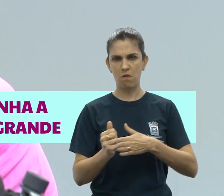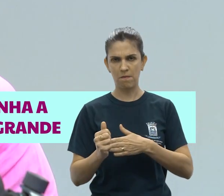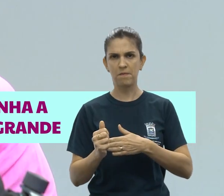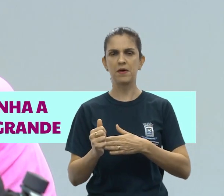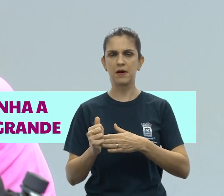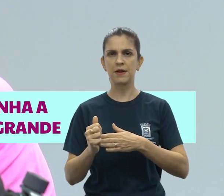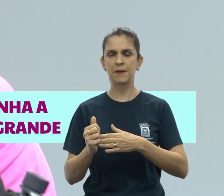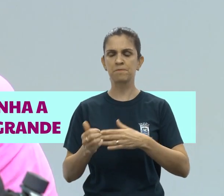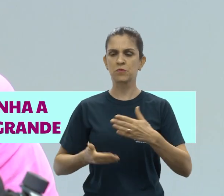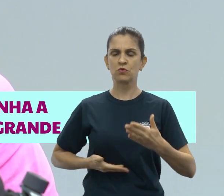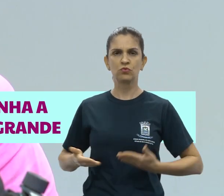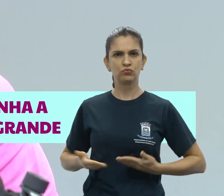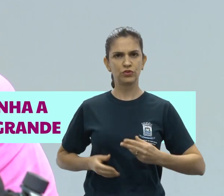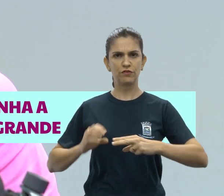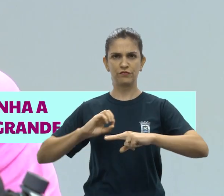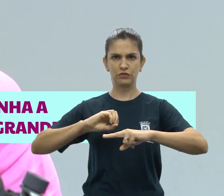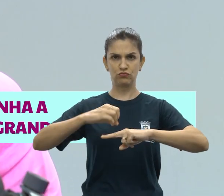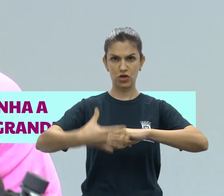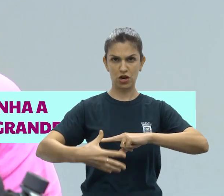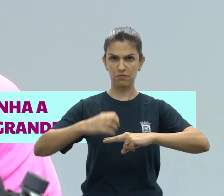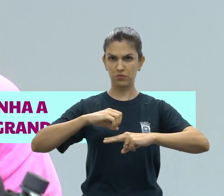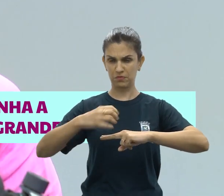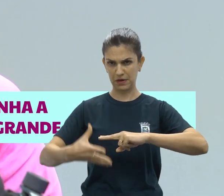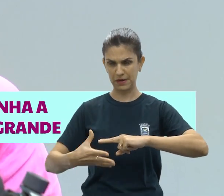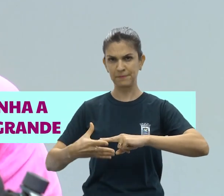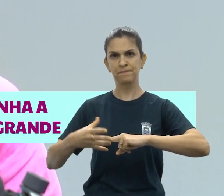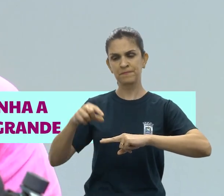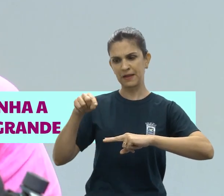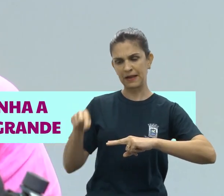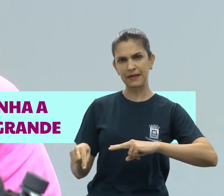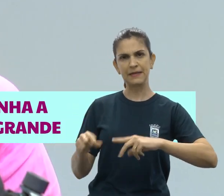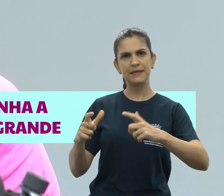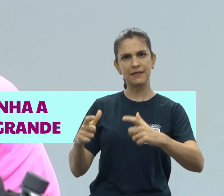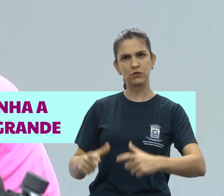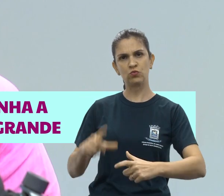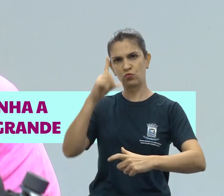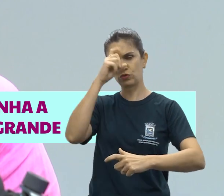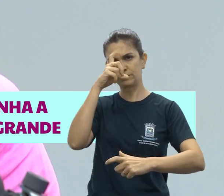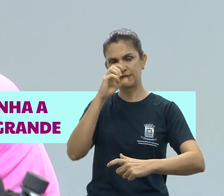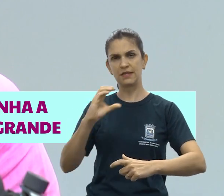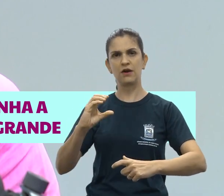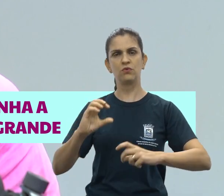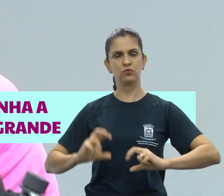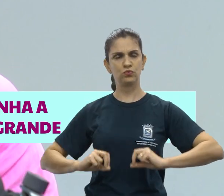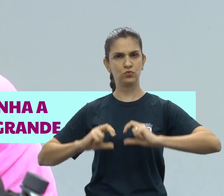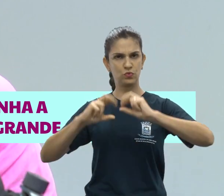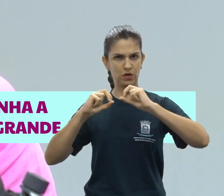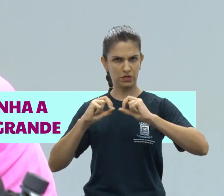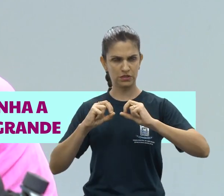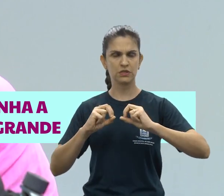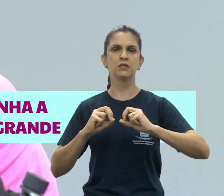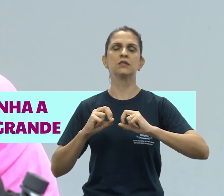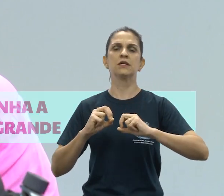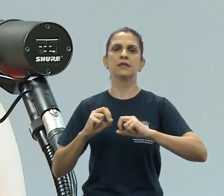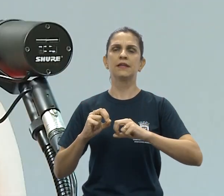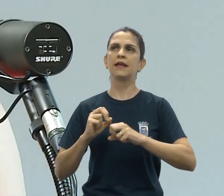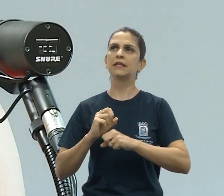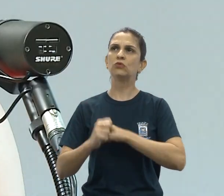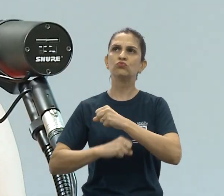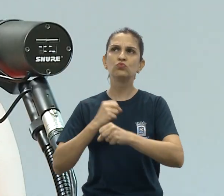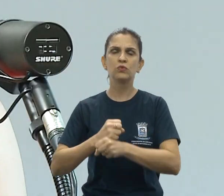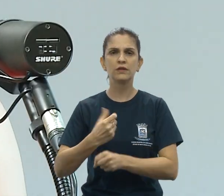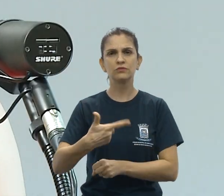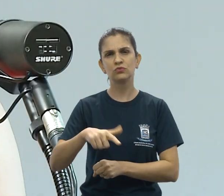do Hospital do Câncer a obsolescência da máquina, que está prevista aí para o início de 2025. Isso quer